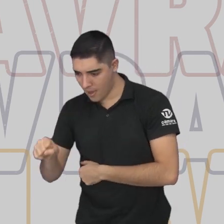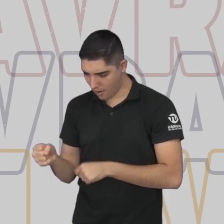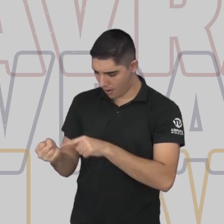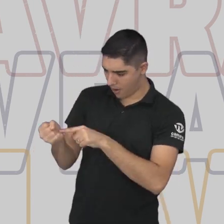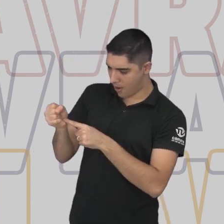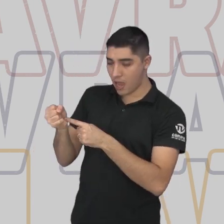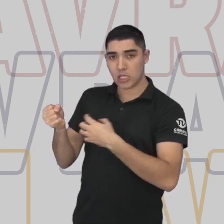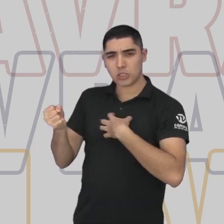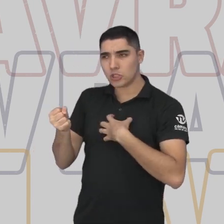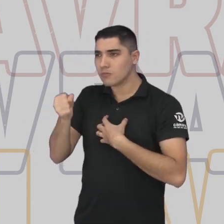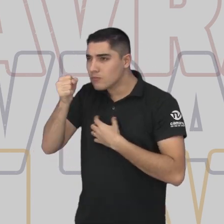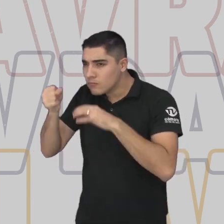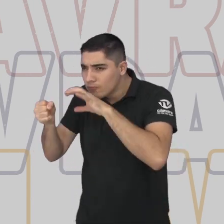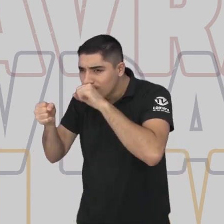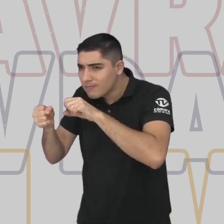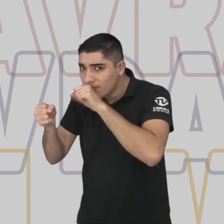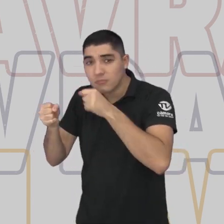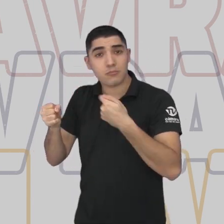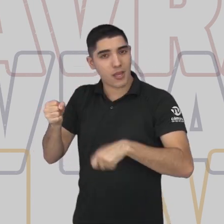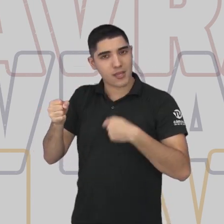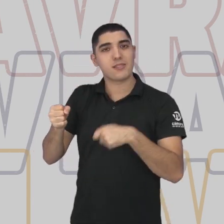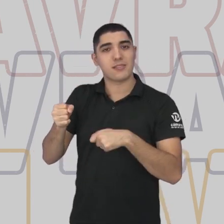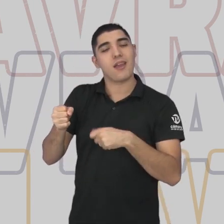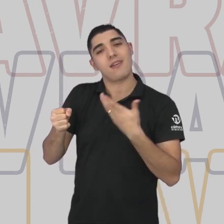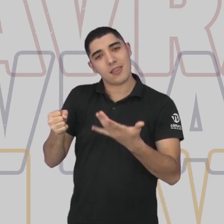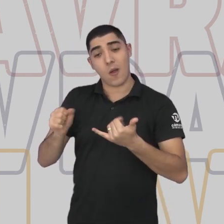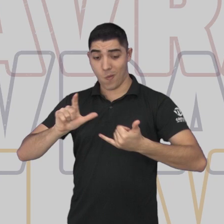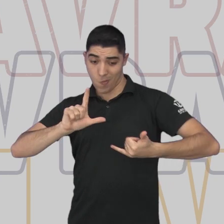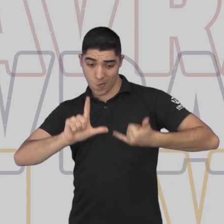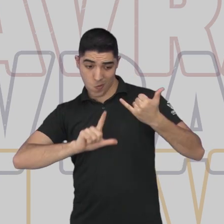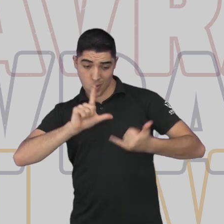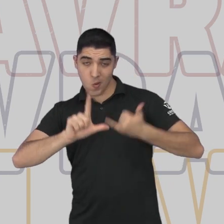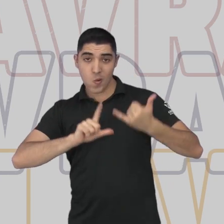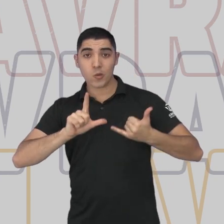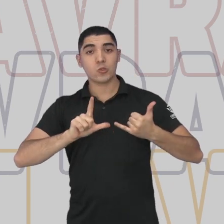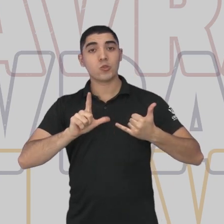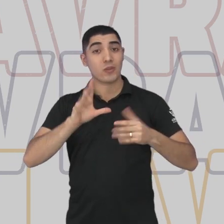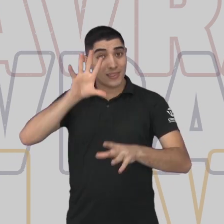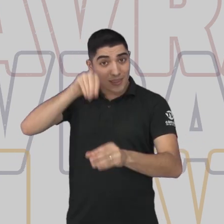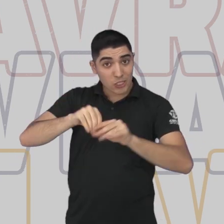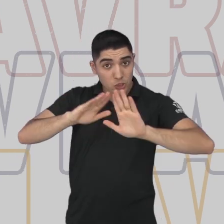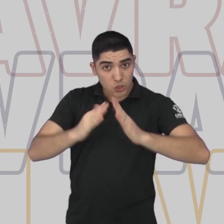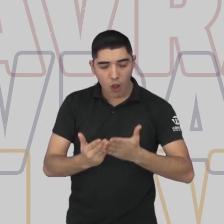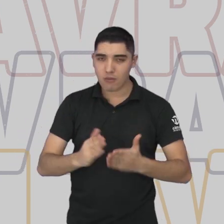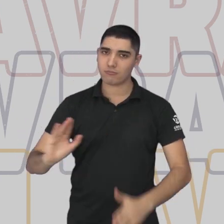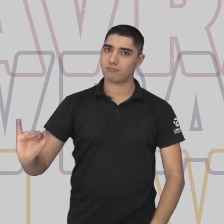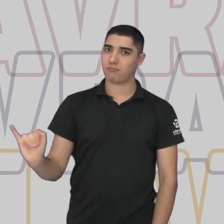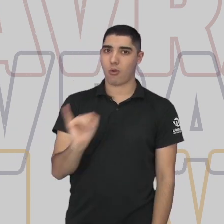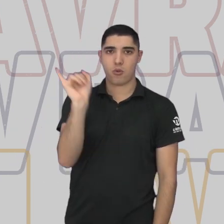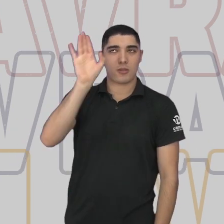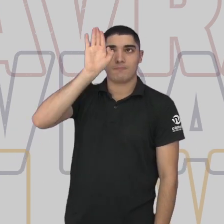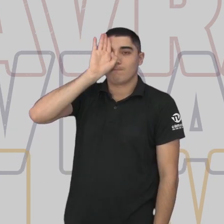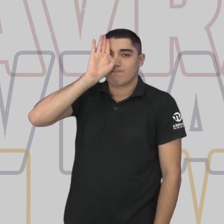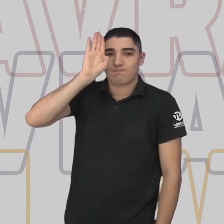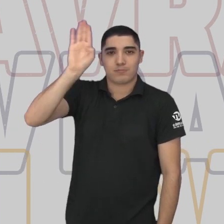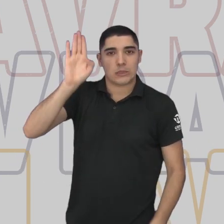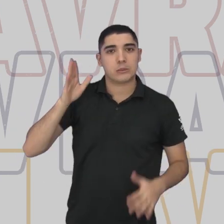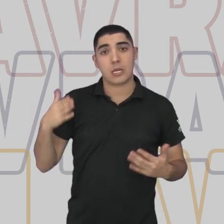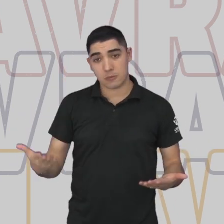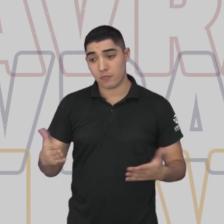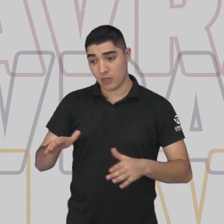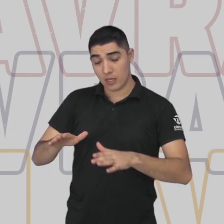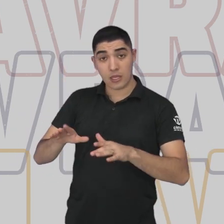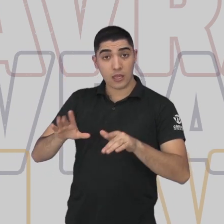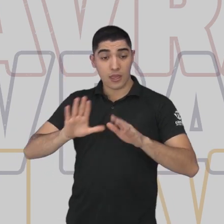ela precisa sentir, ela precisa cheirar. Então, eu acho que isso lúdico na escola é uma coisa muito importante